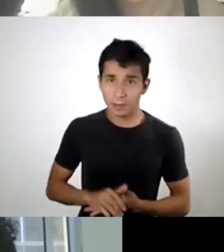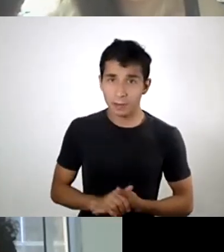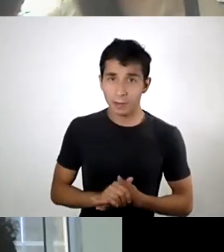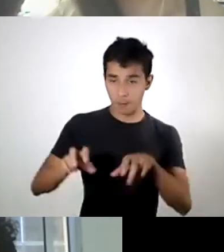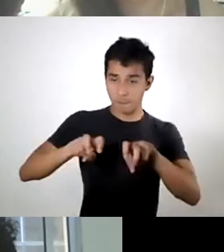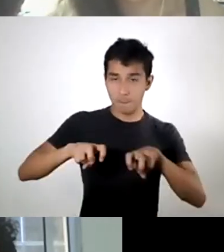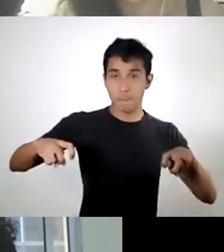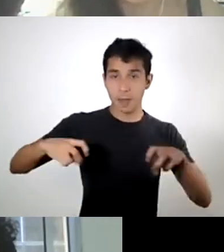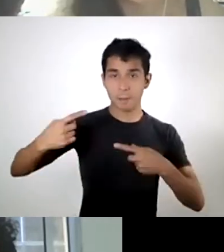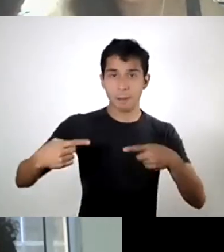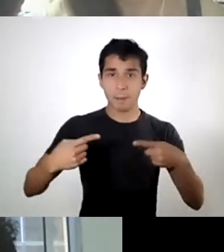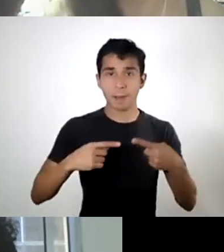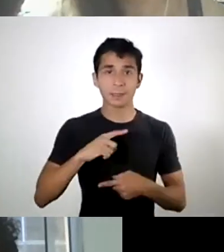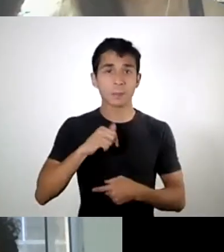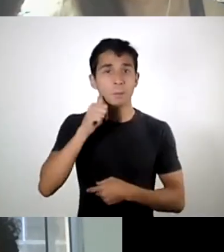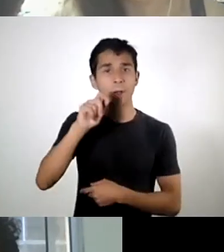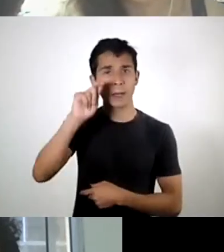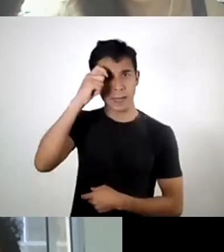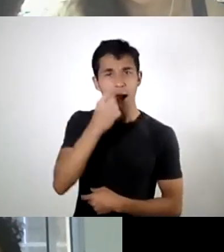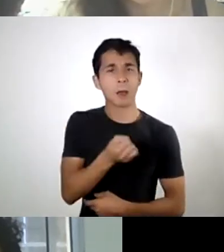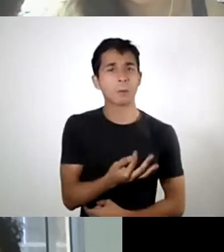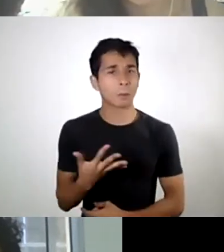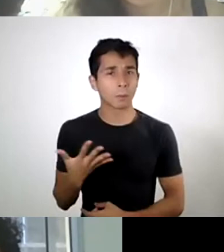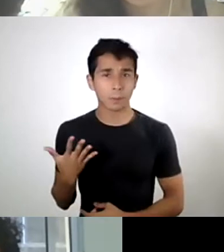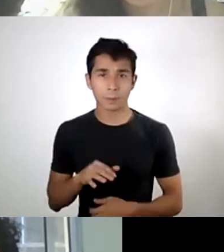Quantas autoras negras vocês já viram falando